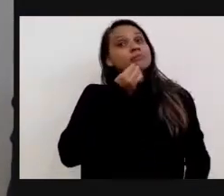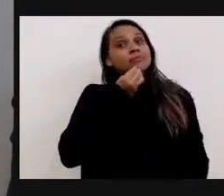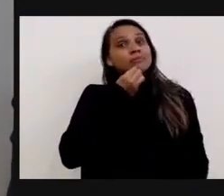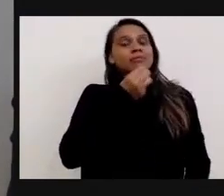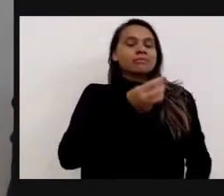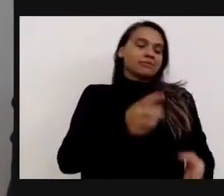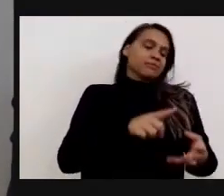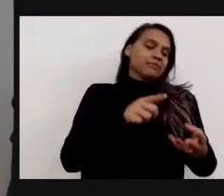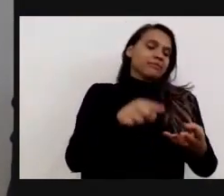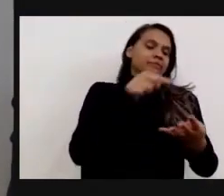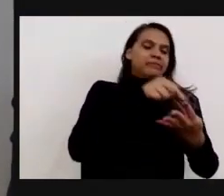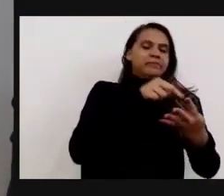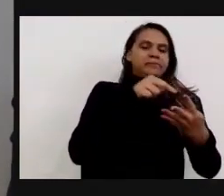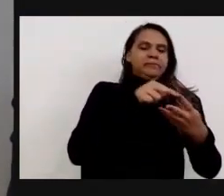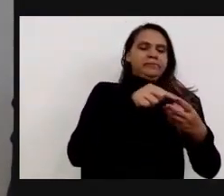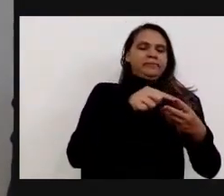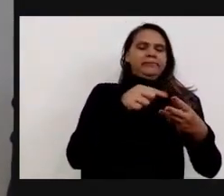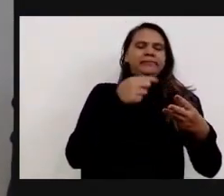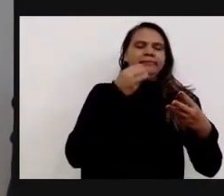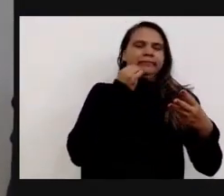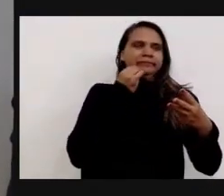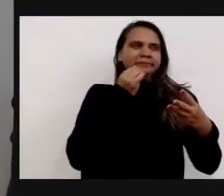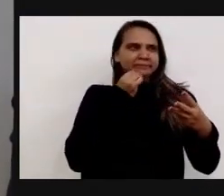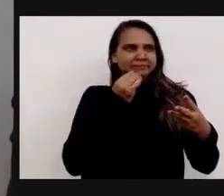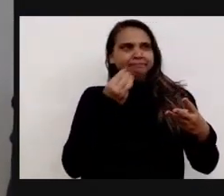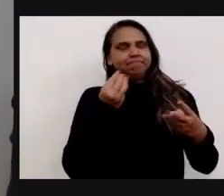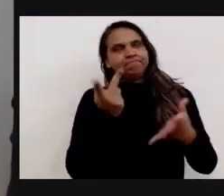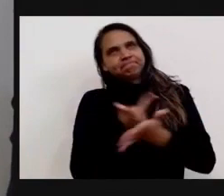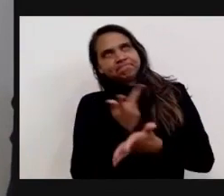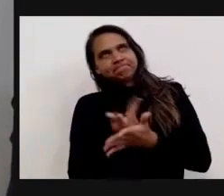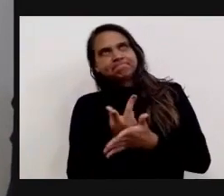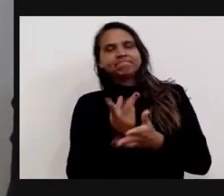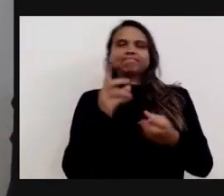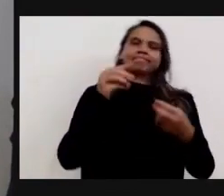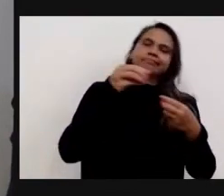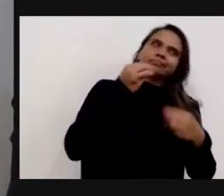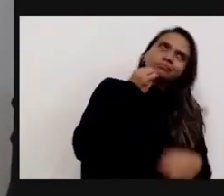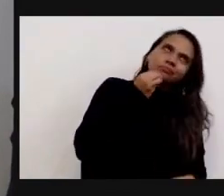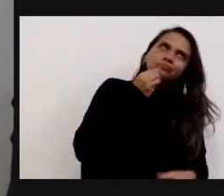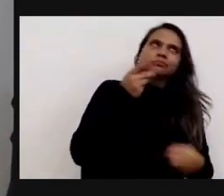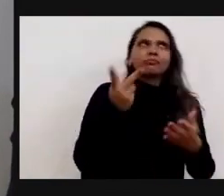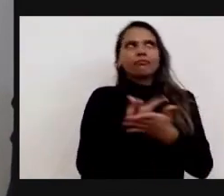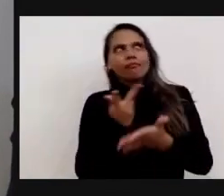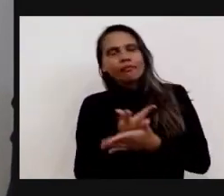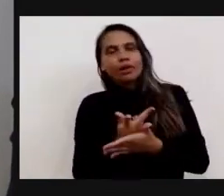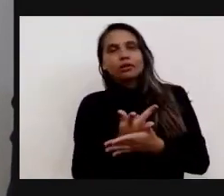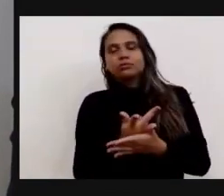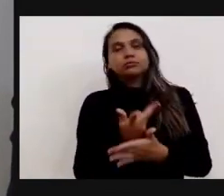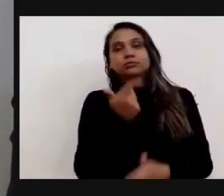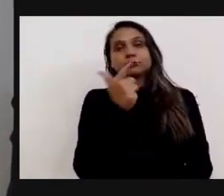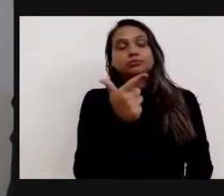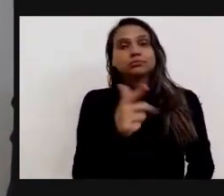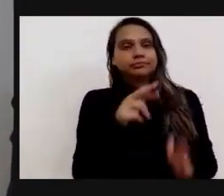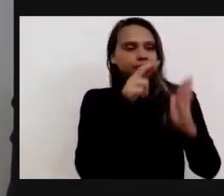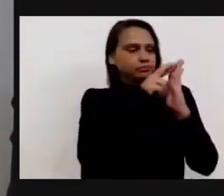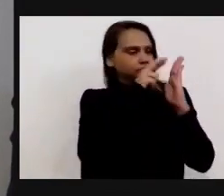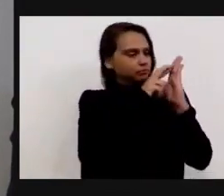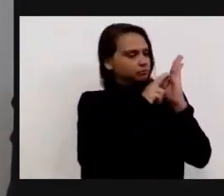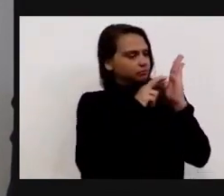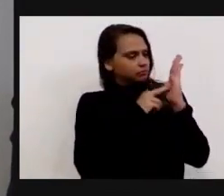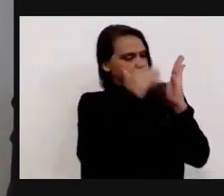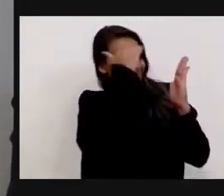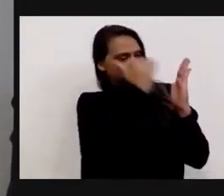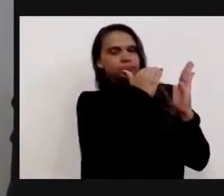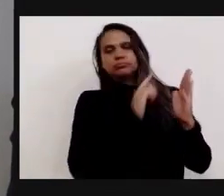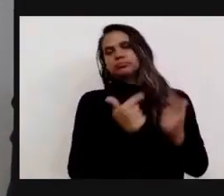né é teste erro teste erro teste erro não existe receita de bolo e nessa área